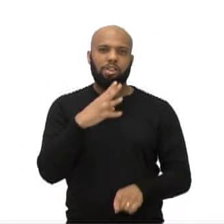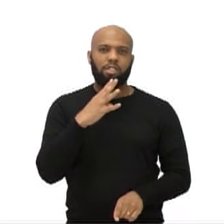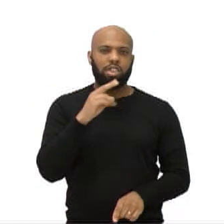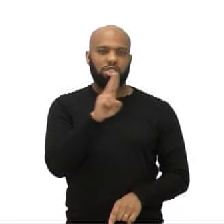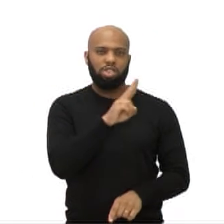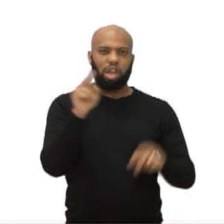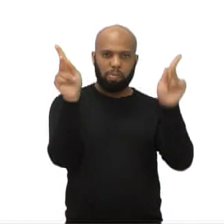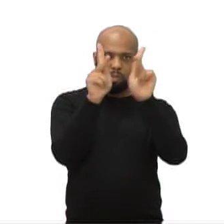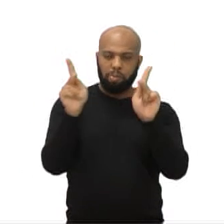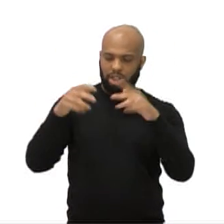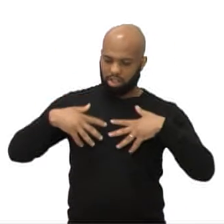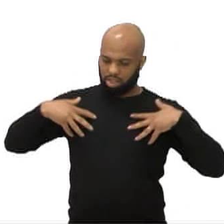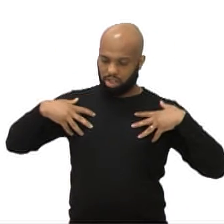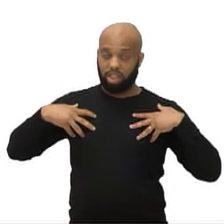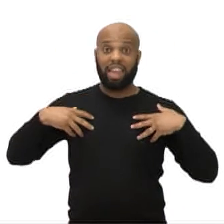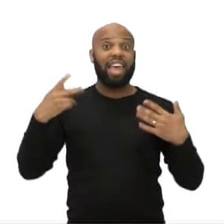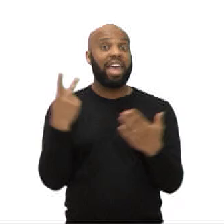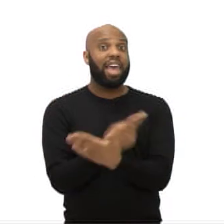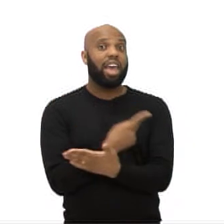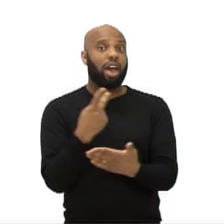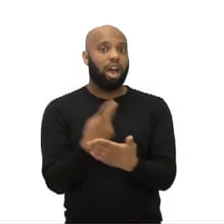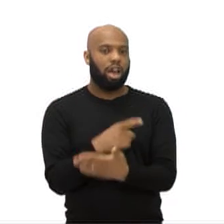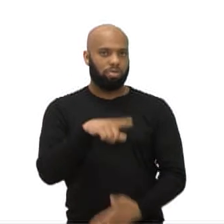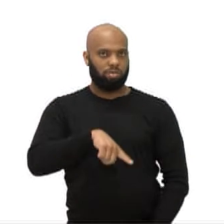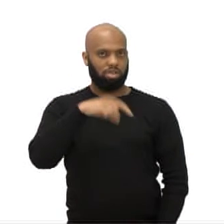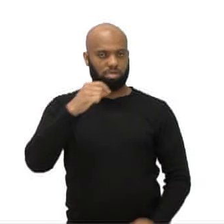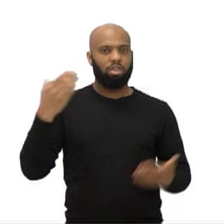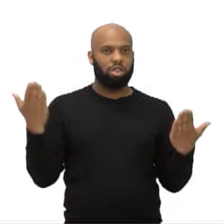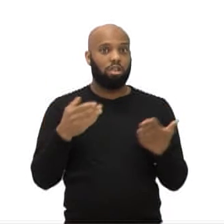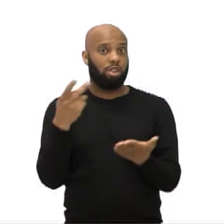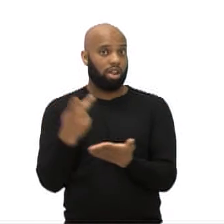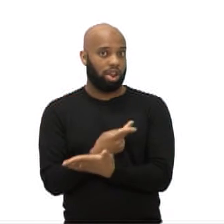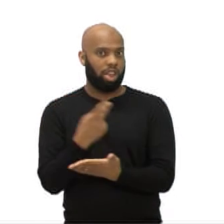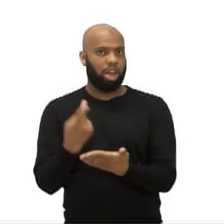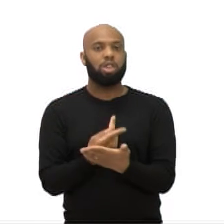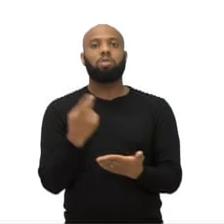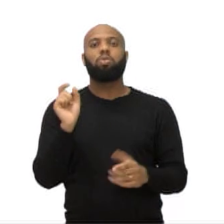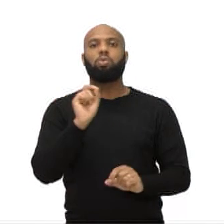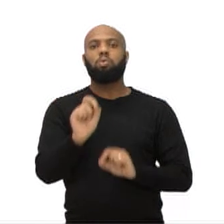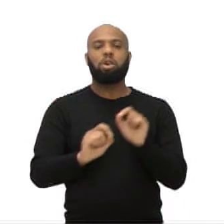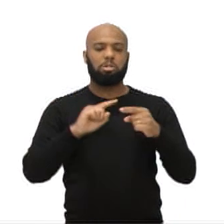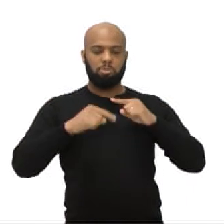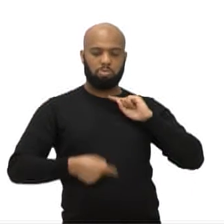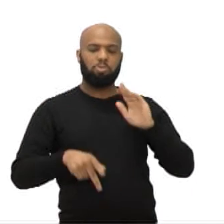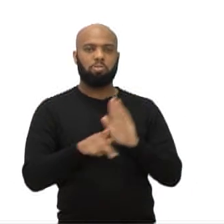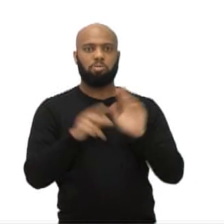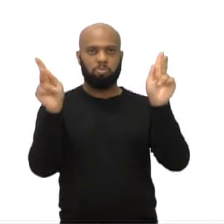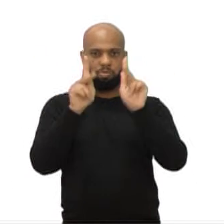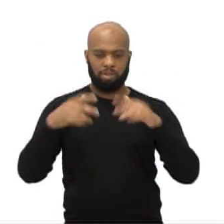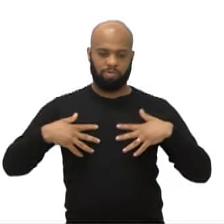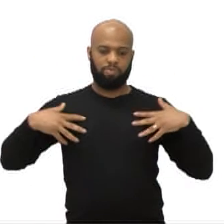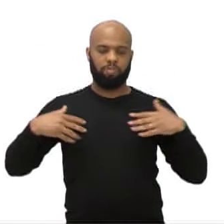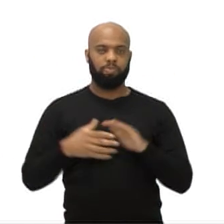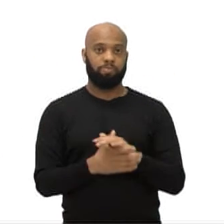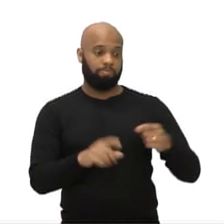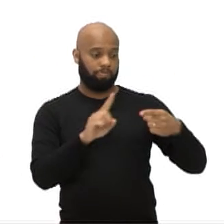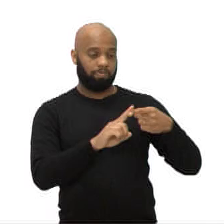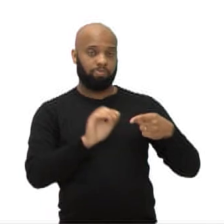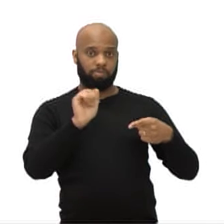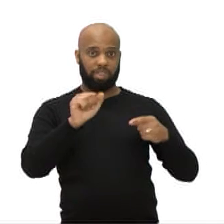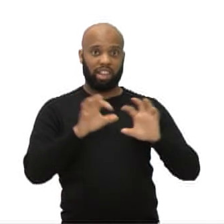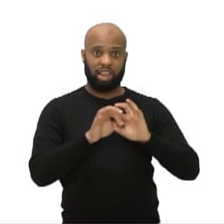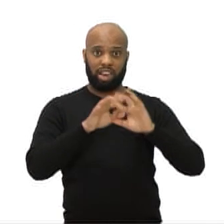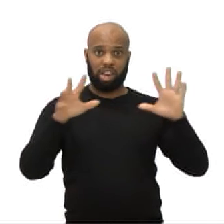é incorreto afirmar. Olha essa palavra aqui, incorreto, ou seja, o que não é verdade afirmar. A. Permitiu a escolha